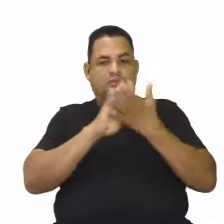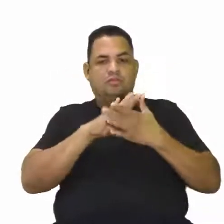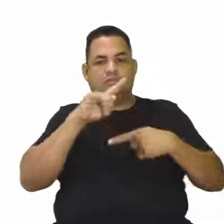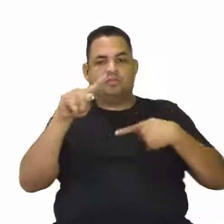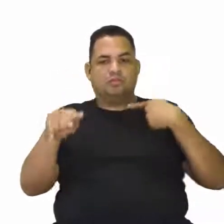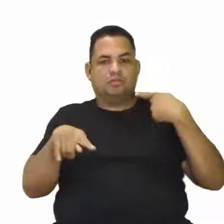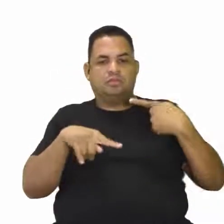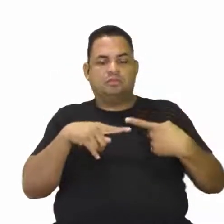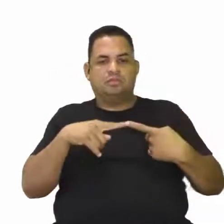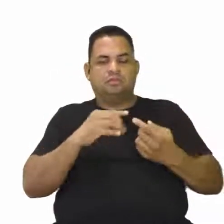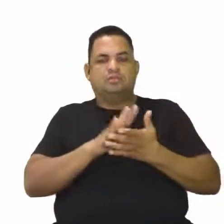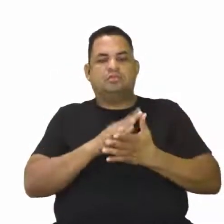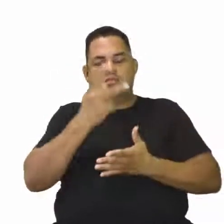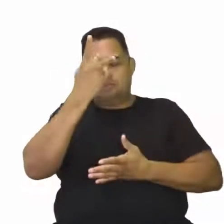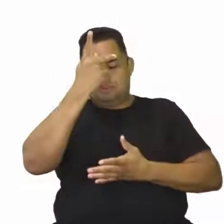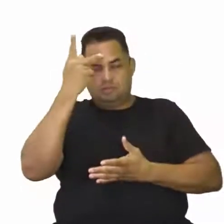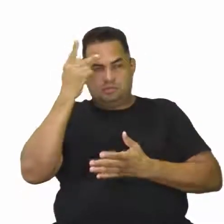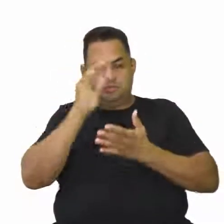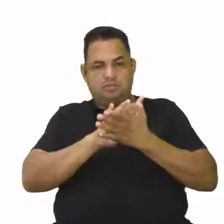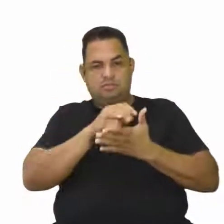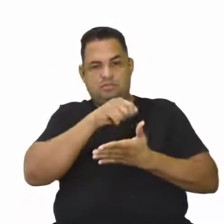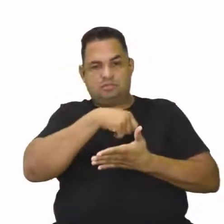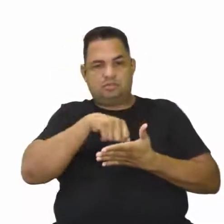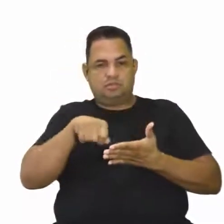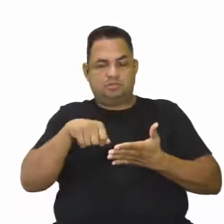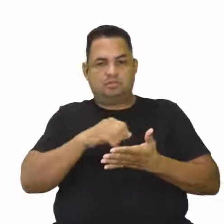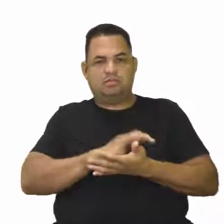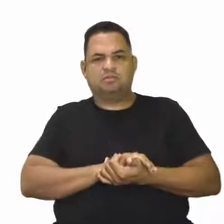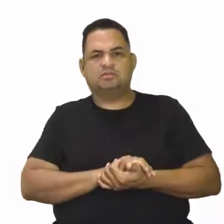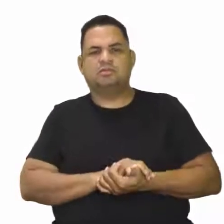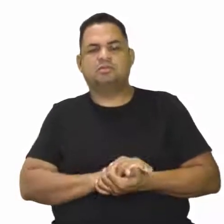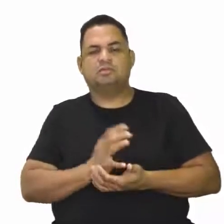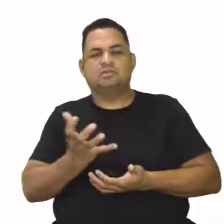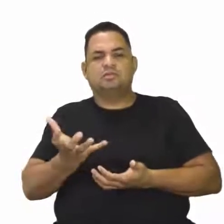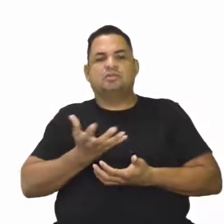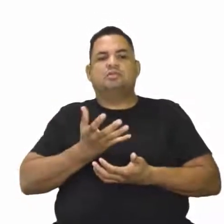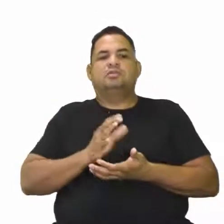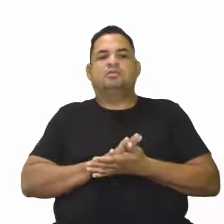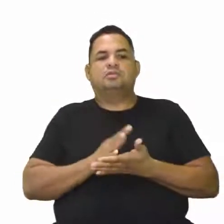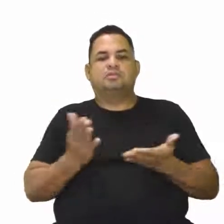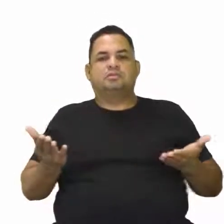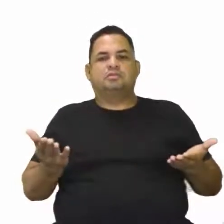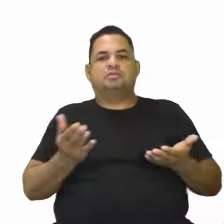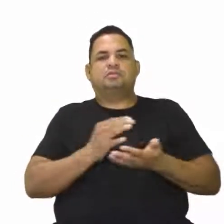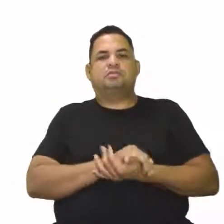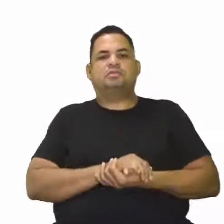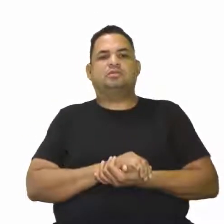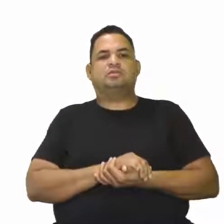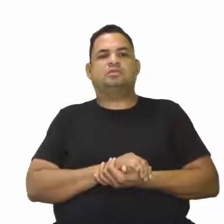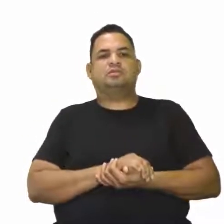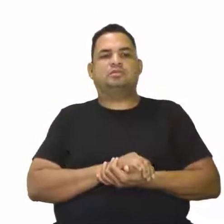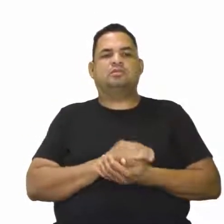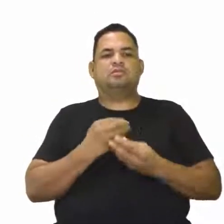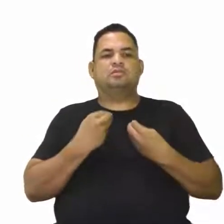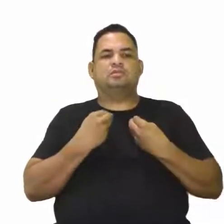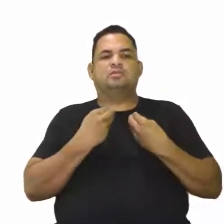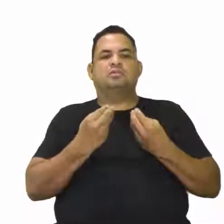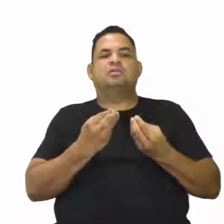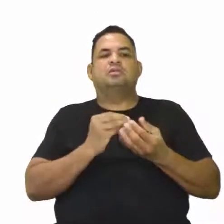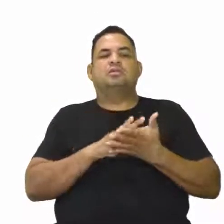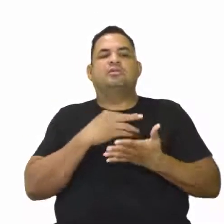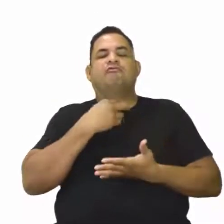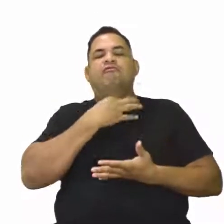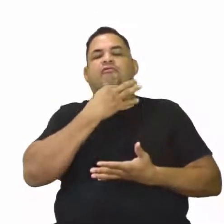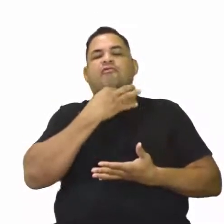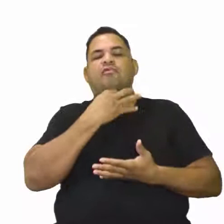intenção dessa pessoa que escreveu, do enunciador? Ele queria nada mais, nada menos do que dar voz ao